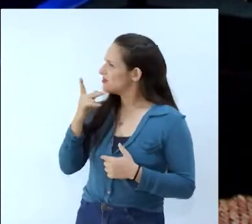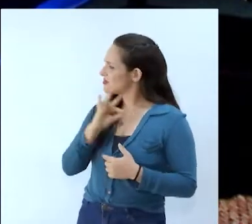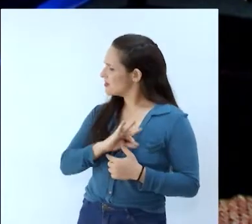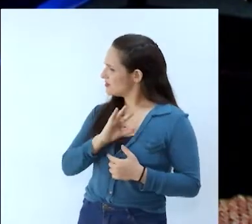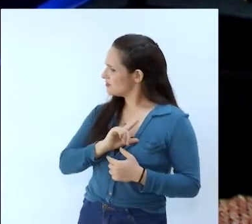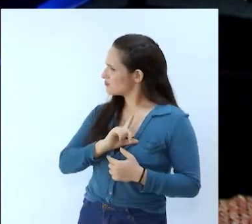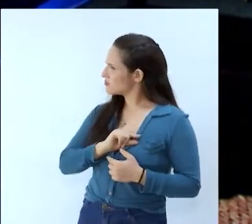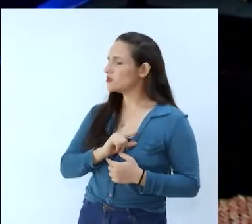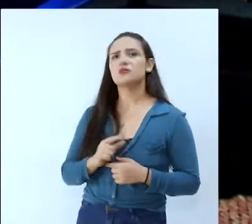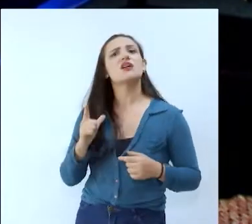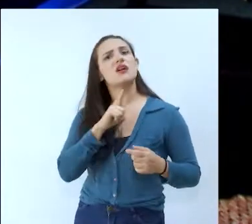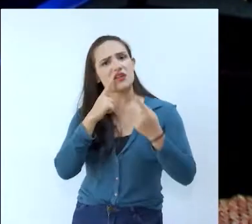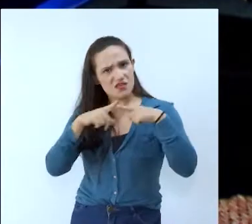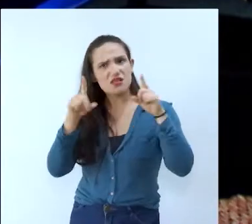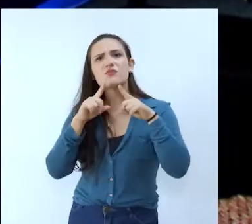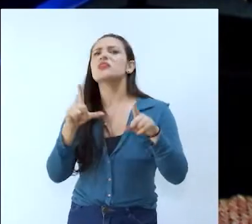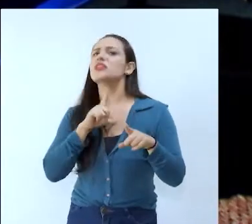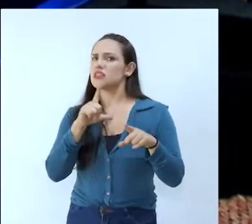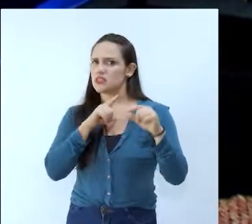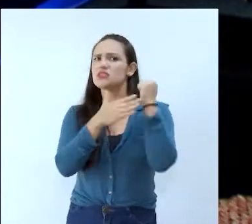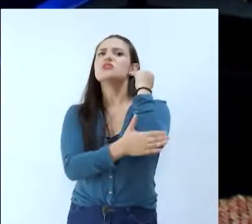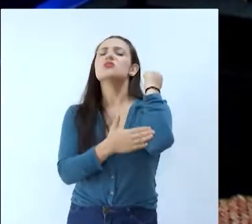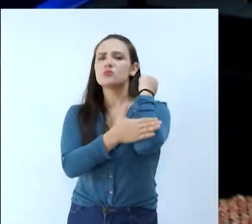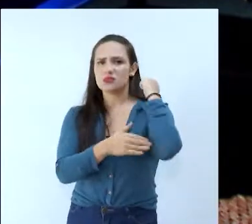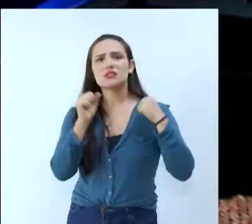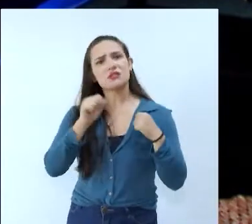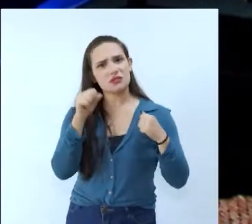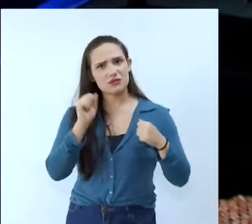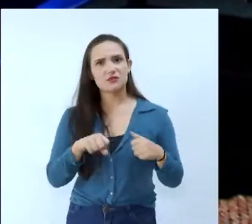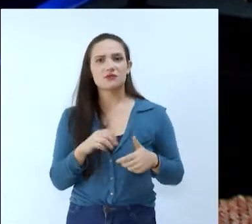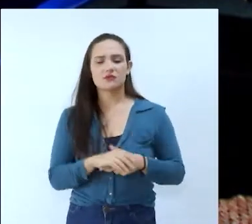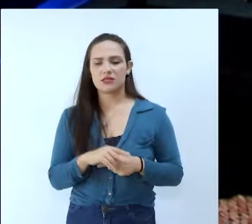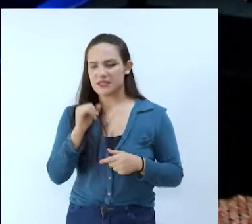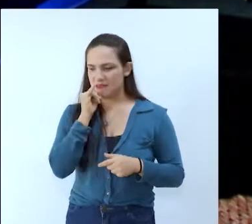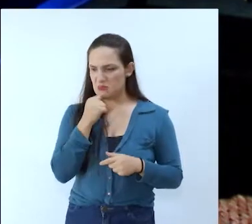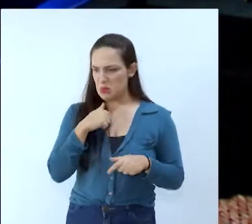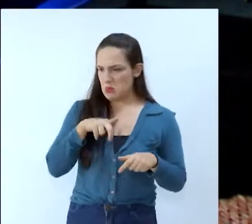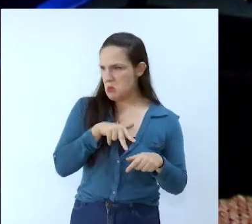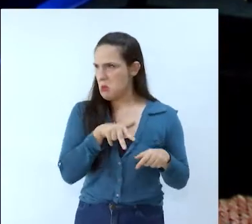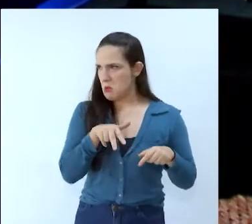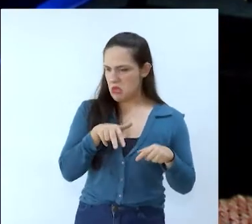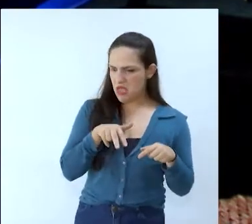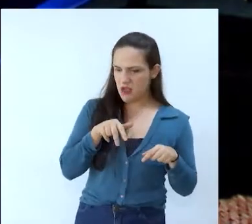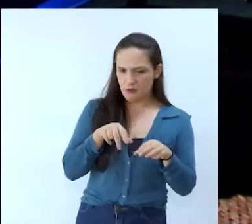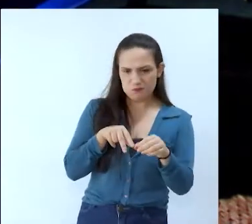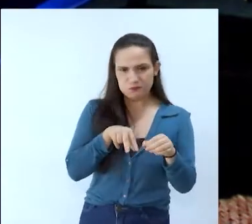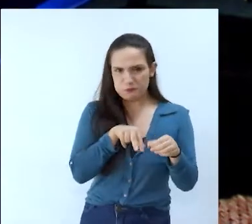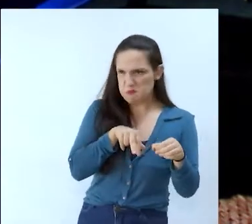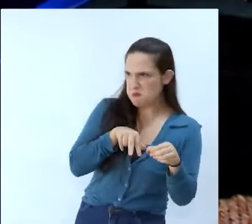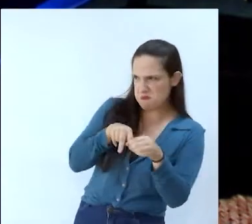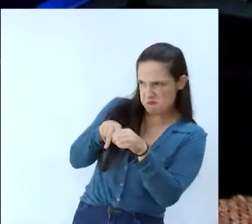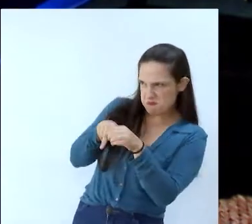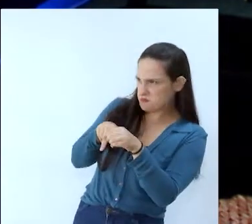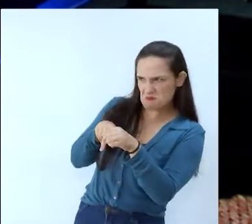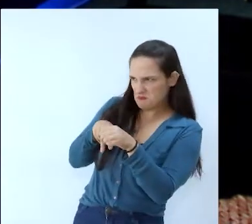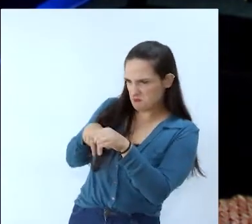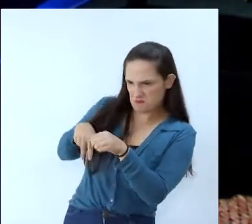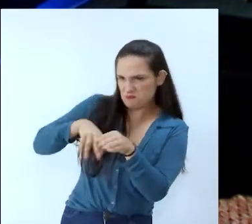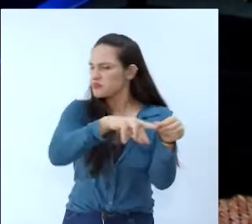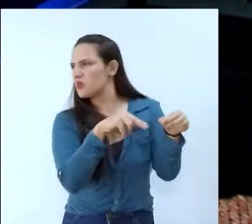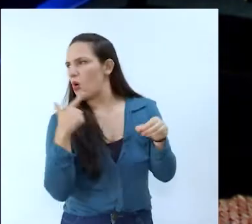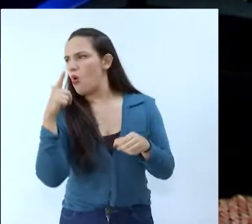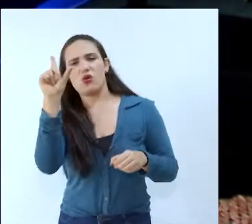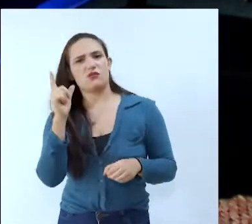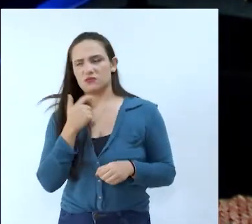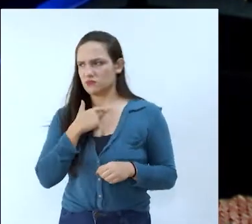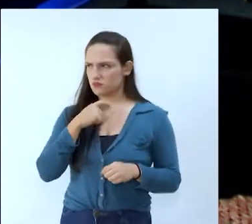ciumeira danada. E na época era o tal de não passar bola para outro. Era de criticar o outro, às vezes, publicamente. E não passa a bola, às vezes, Amarildo? Tinha o